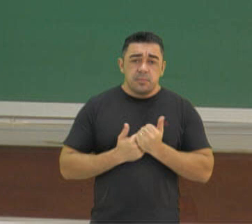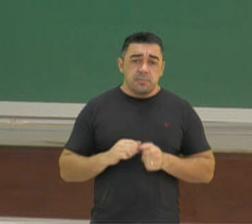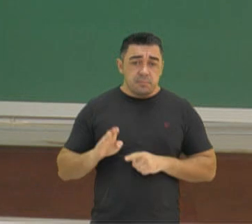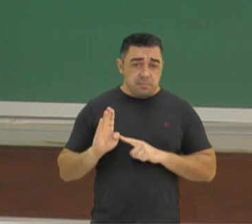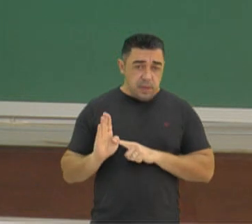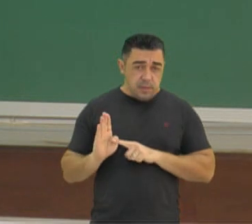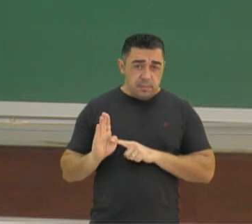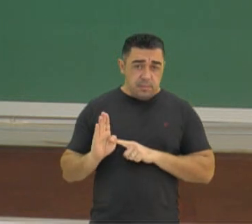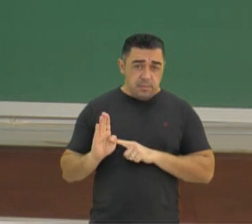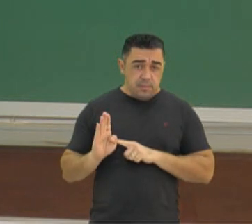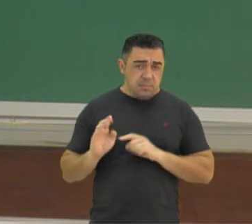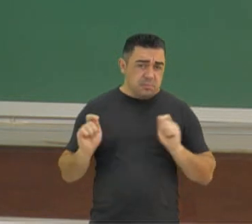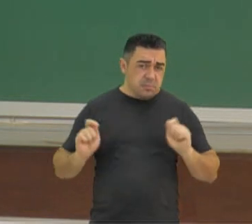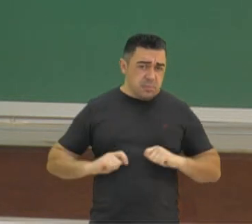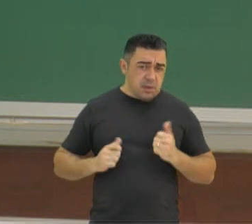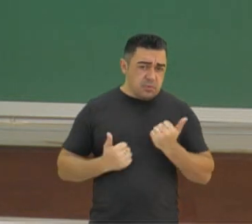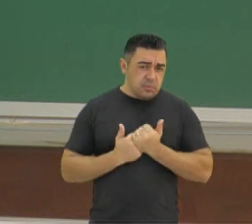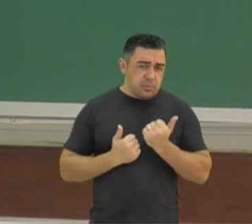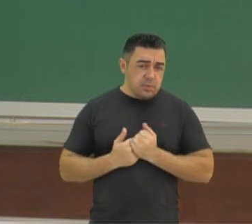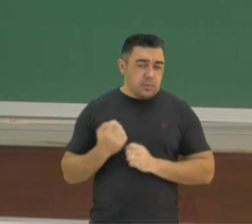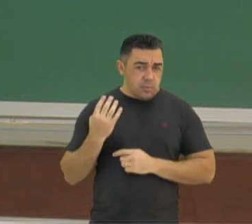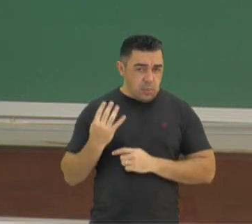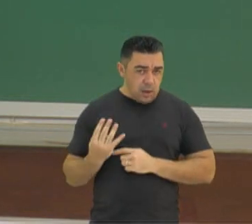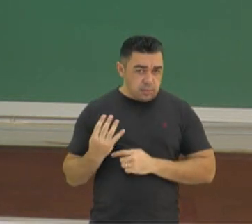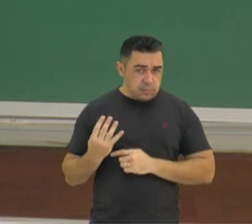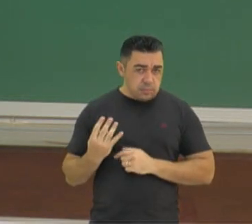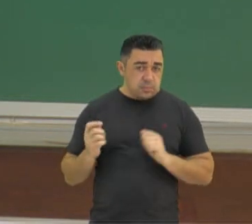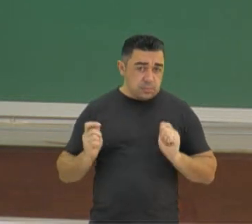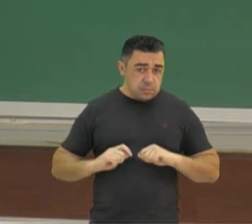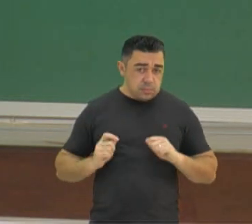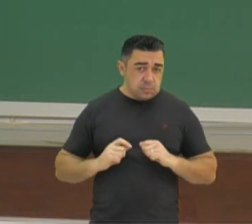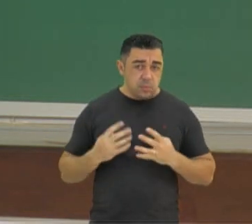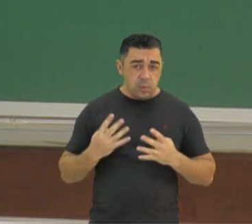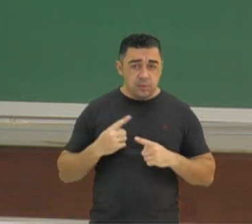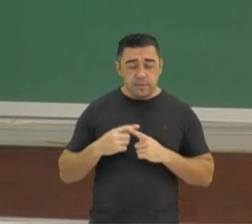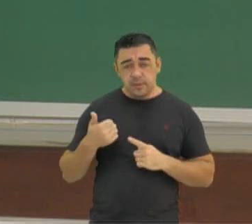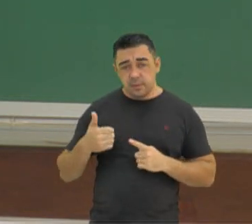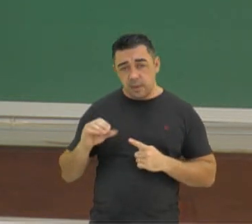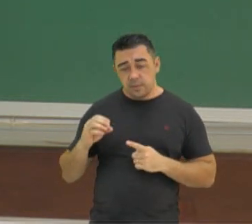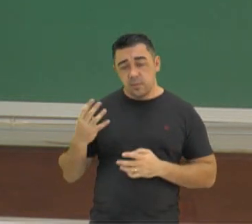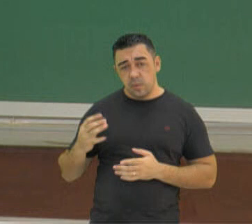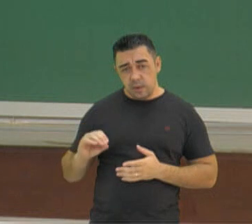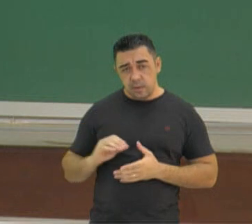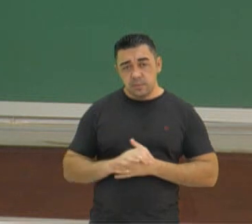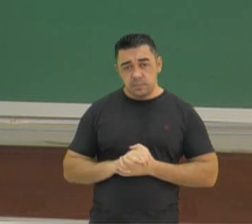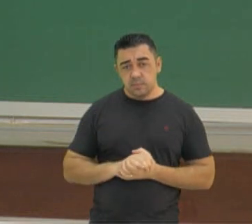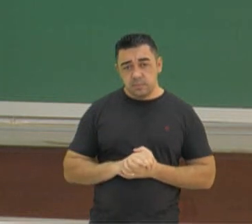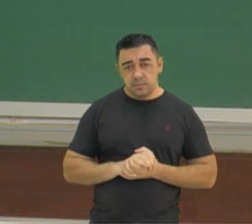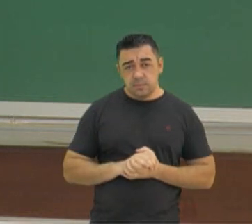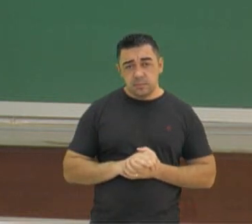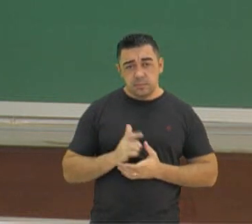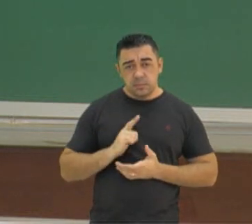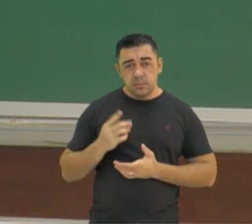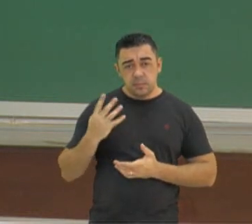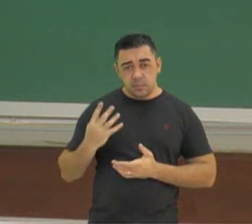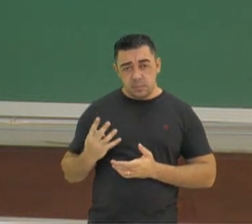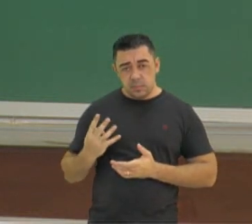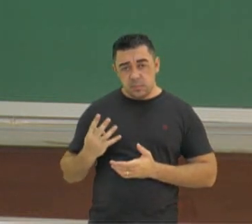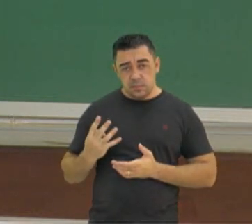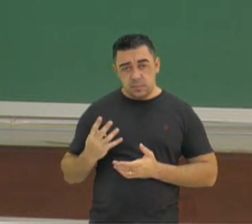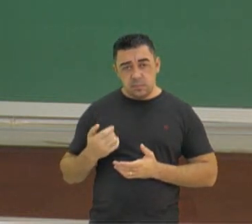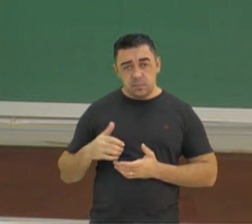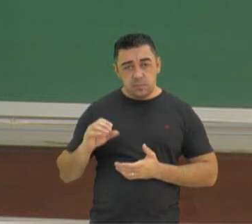de B. Posso substituir 4 no lugar de B? 4 vezes 10, 40. Posso ter 4 cédulas, então,